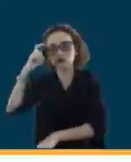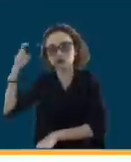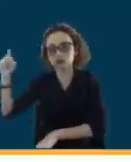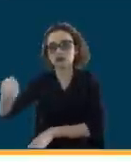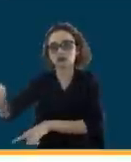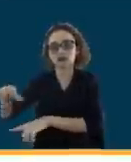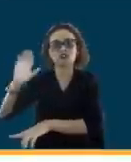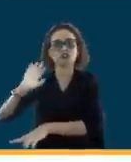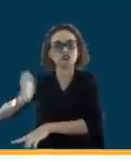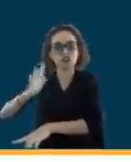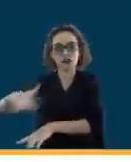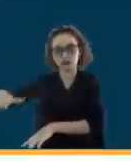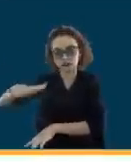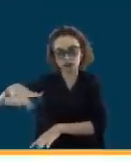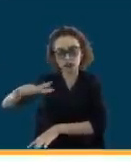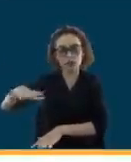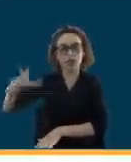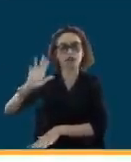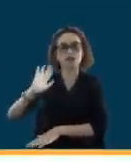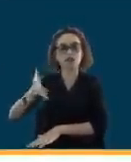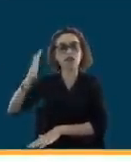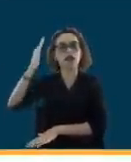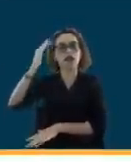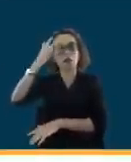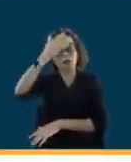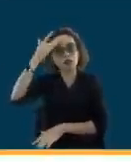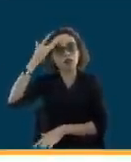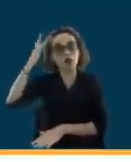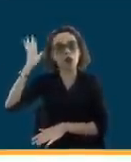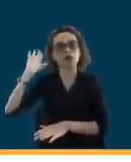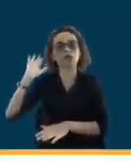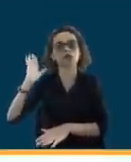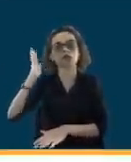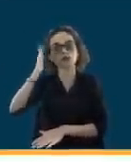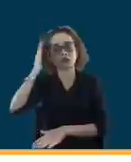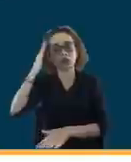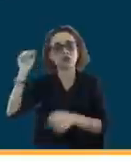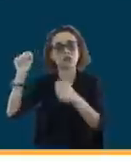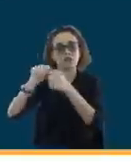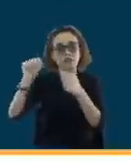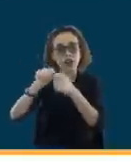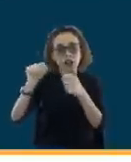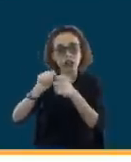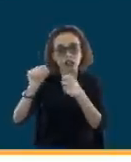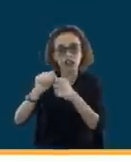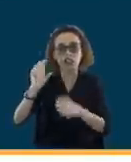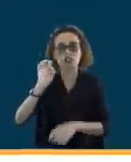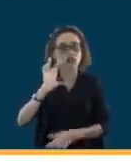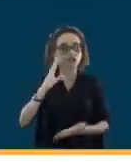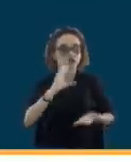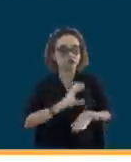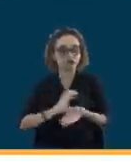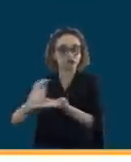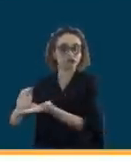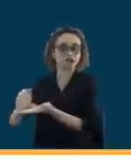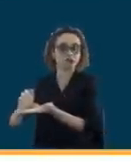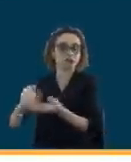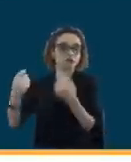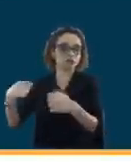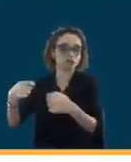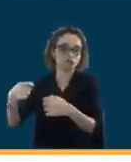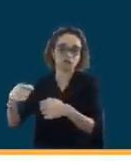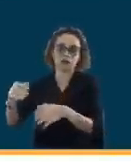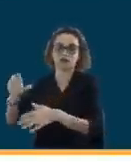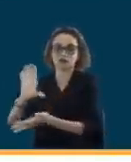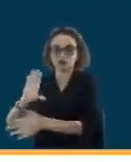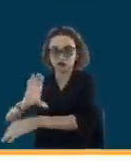as pessoas sabem fazer. É só irrigar o recurso que a cultura vai se movimentar. Ela está pronta para